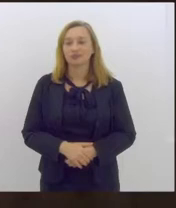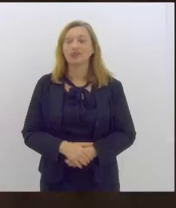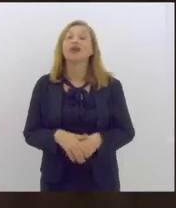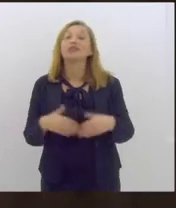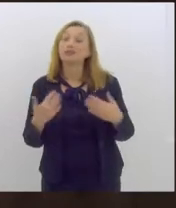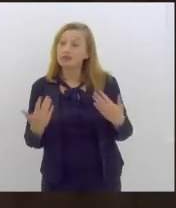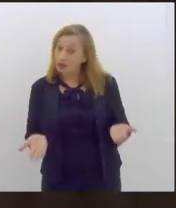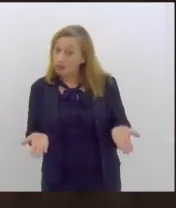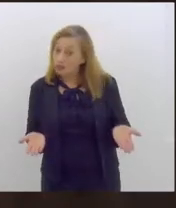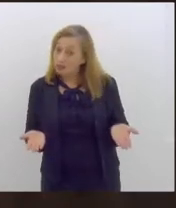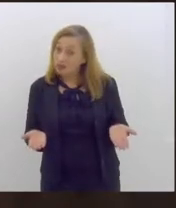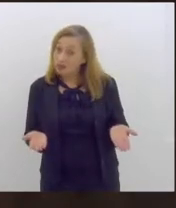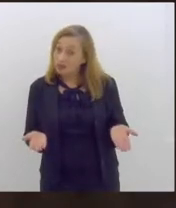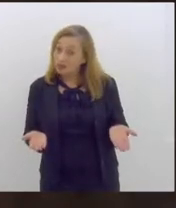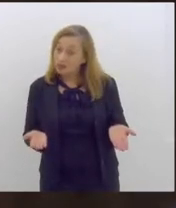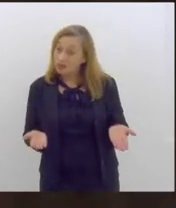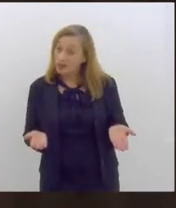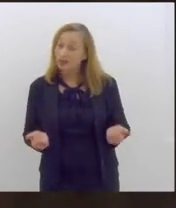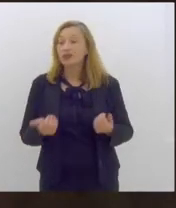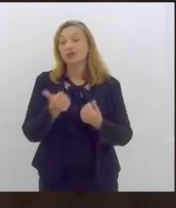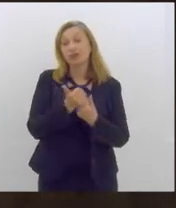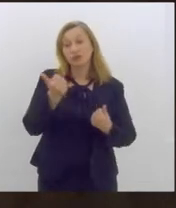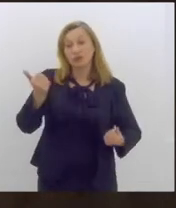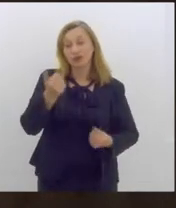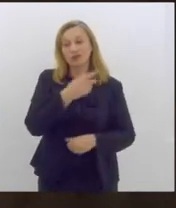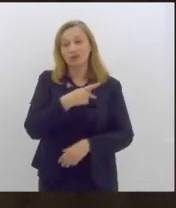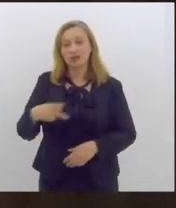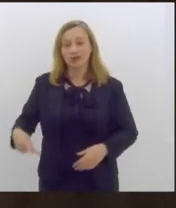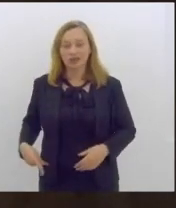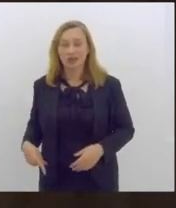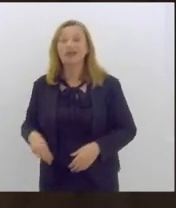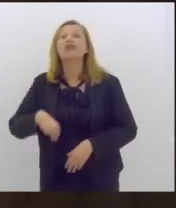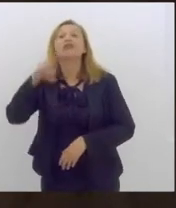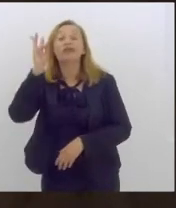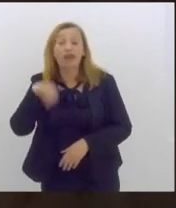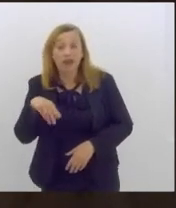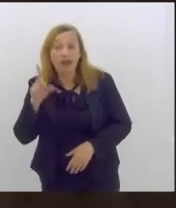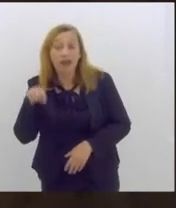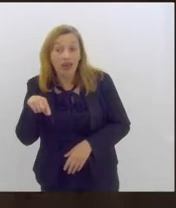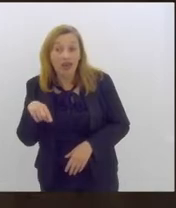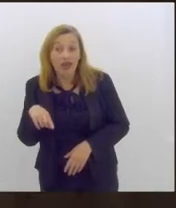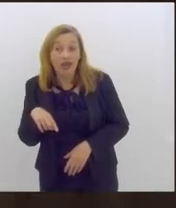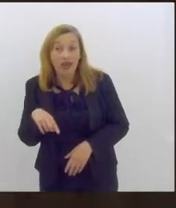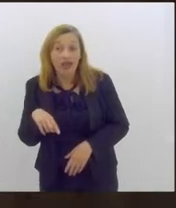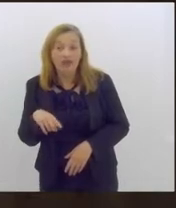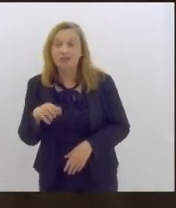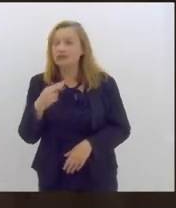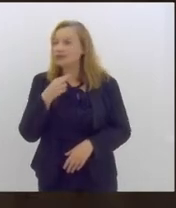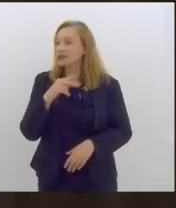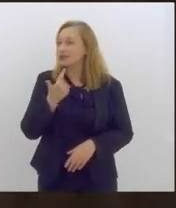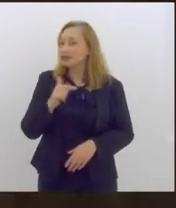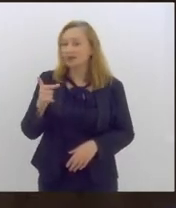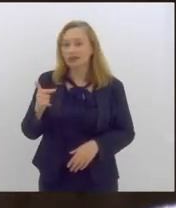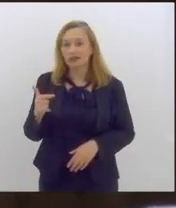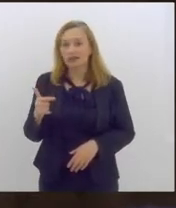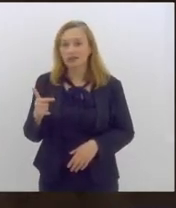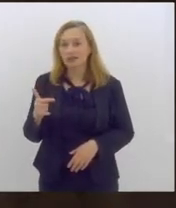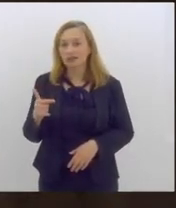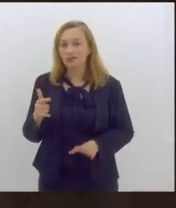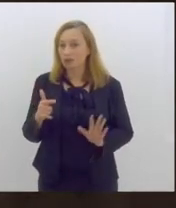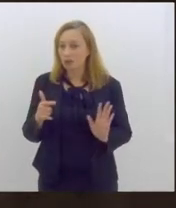então do vice-presidente quer um vice presidente também não que não está